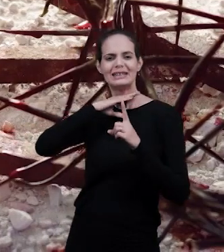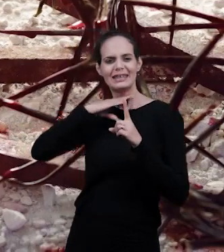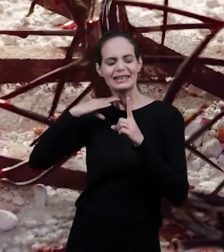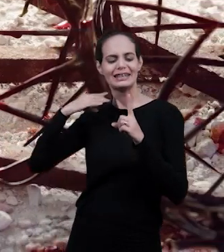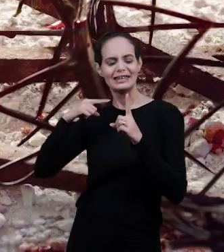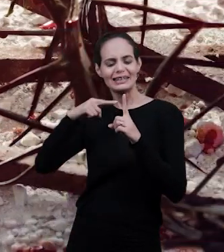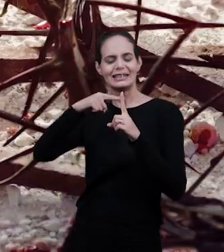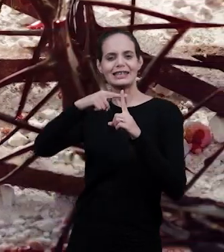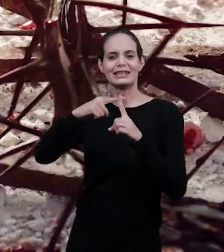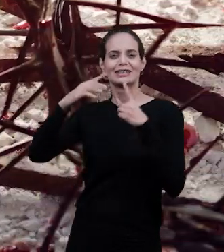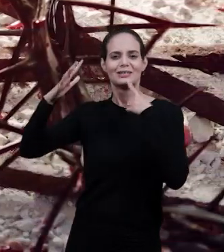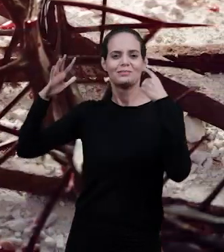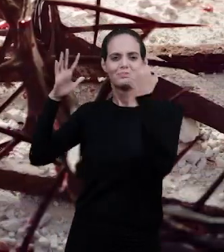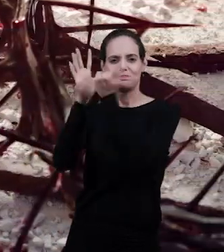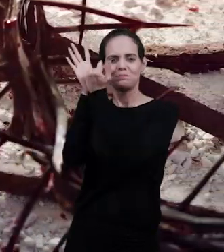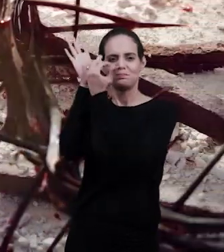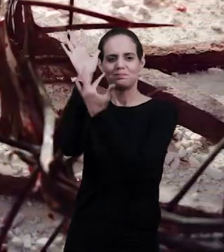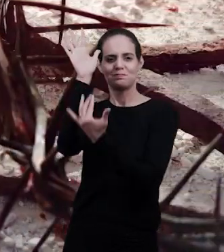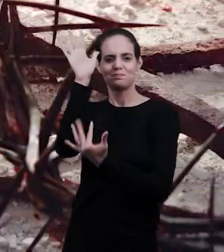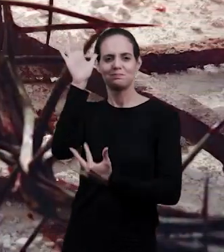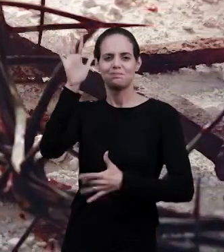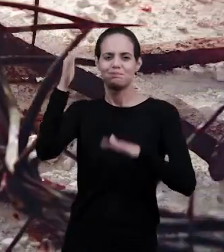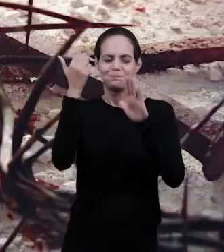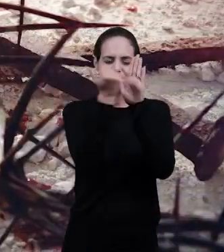cravadas na sangrenta